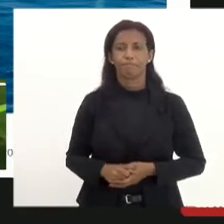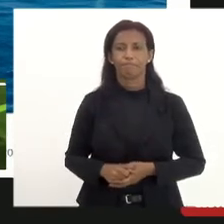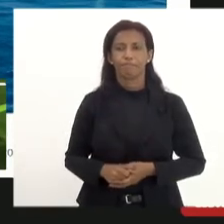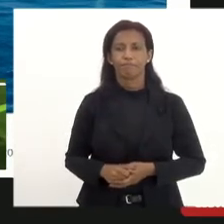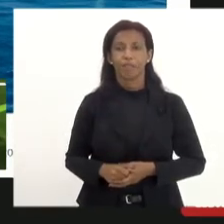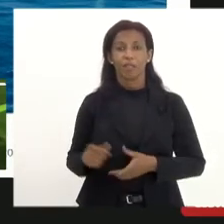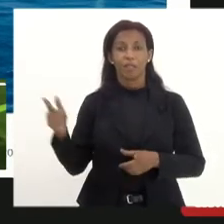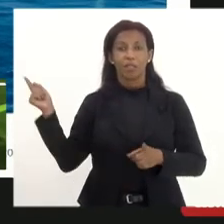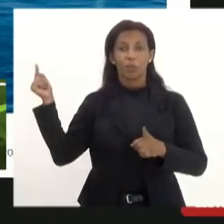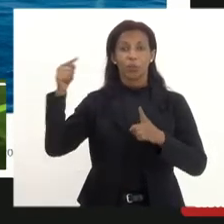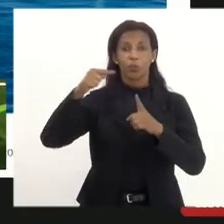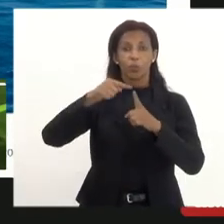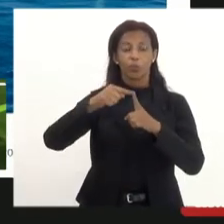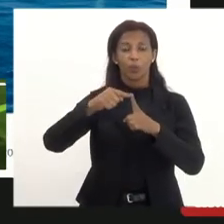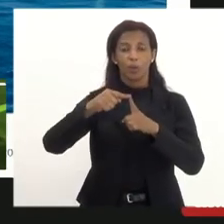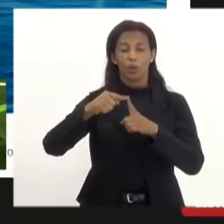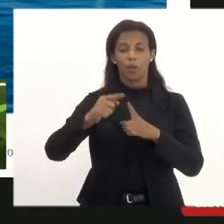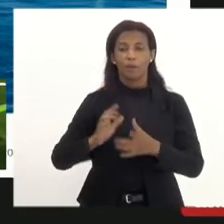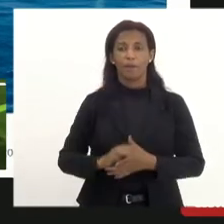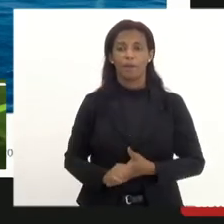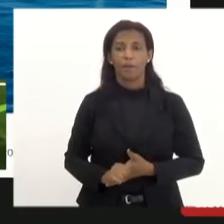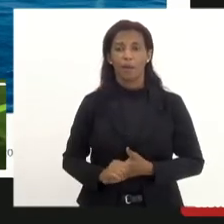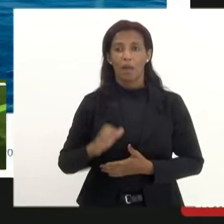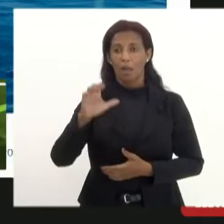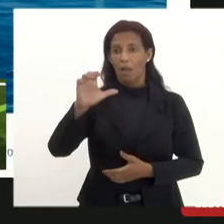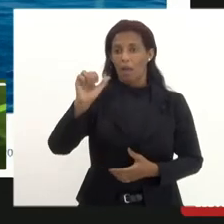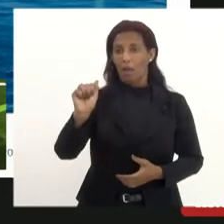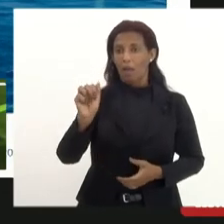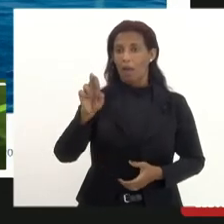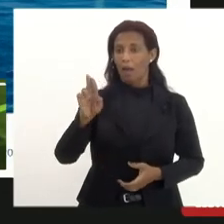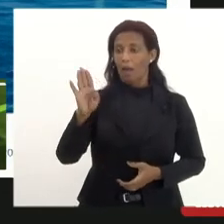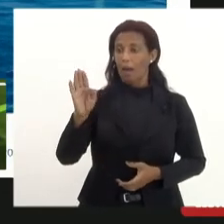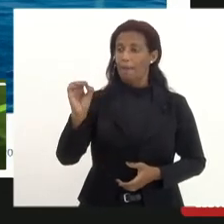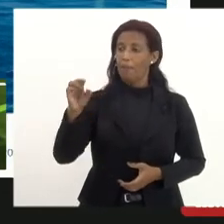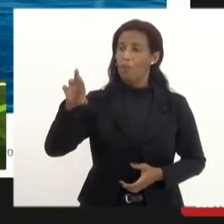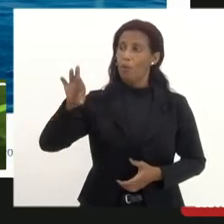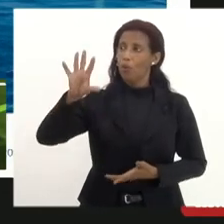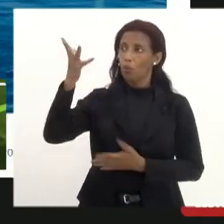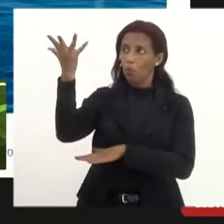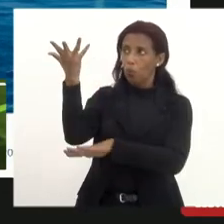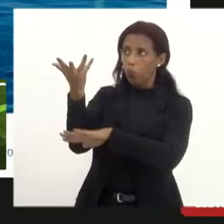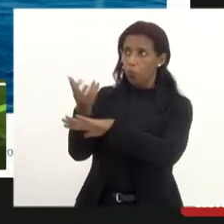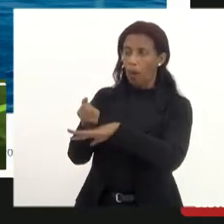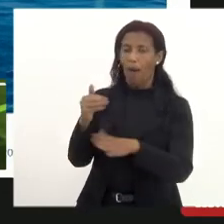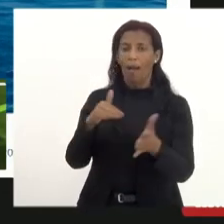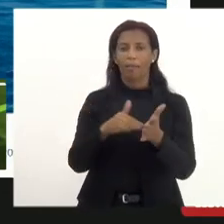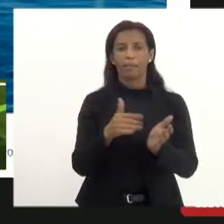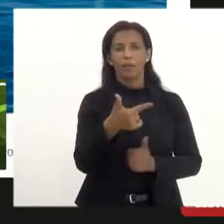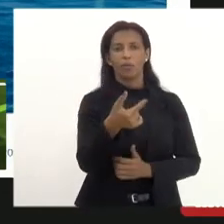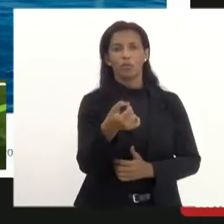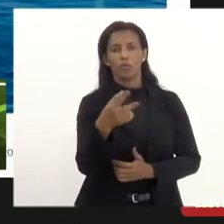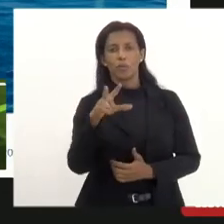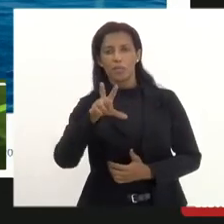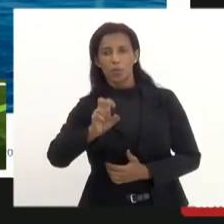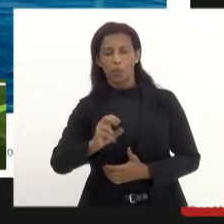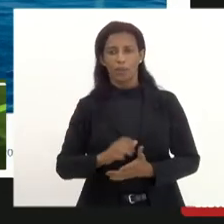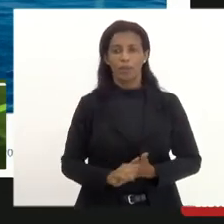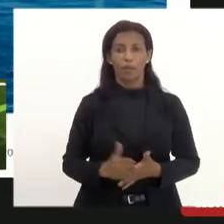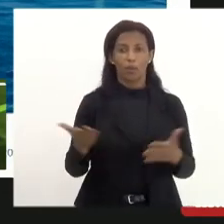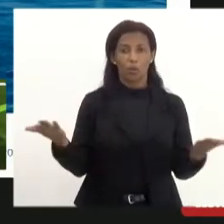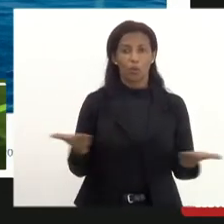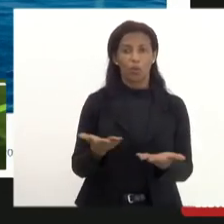de alcançar a neutralidade de carbono até o ano de 2050. Hoje,